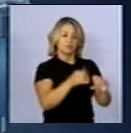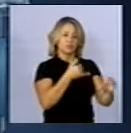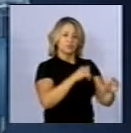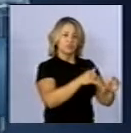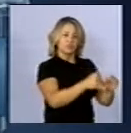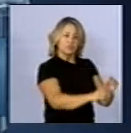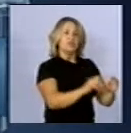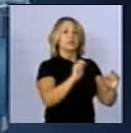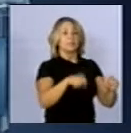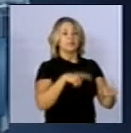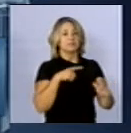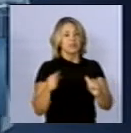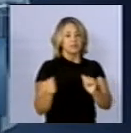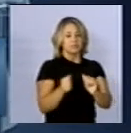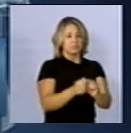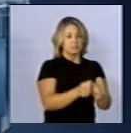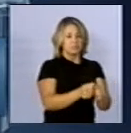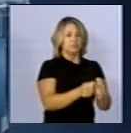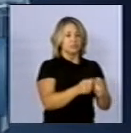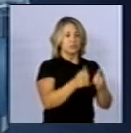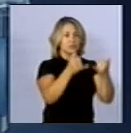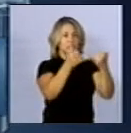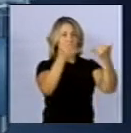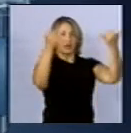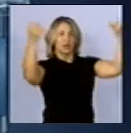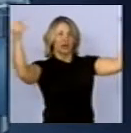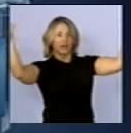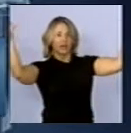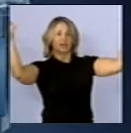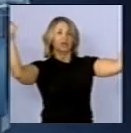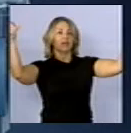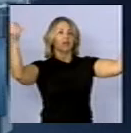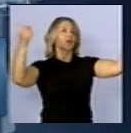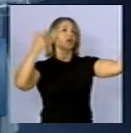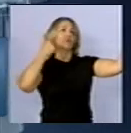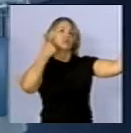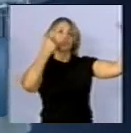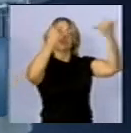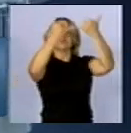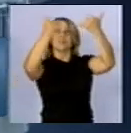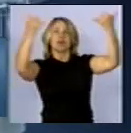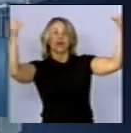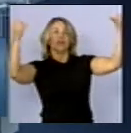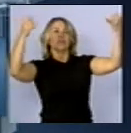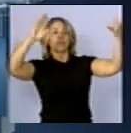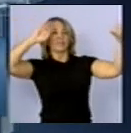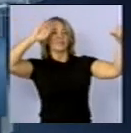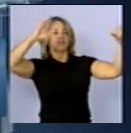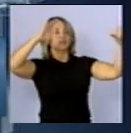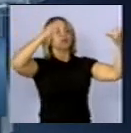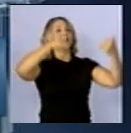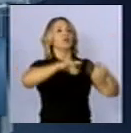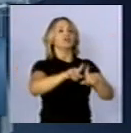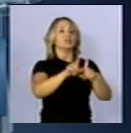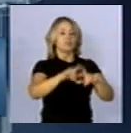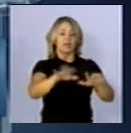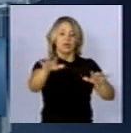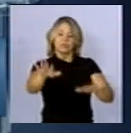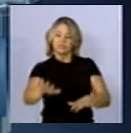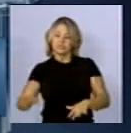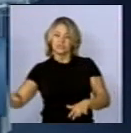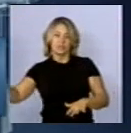disposto entre o a linha por exemplo como elemento gerador do campo principal e a região ou ponto de